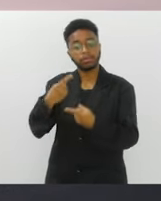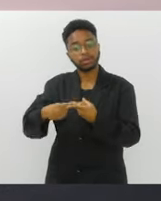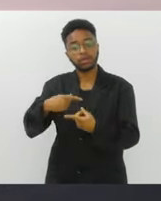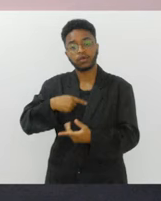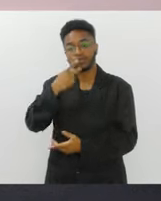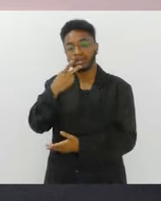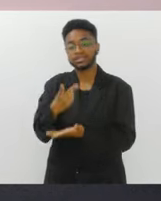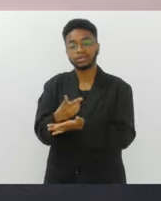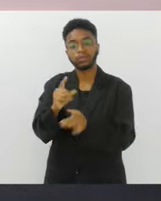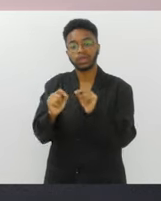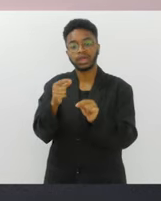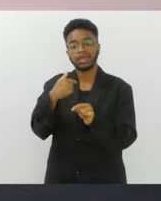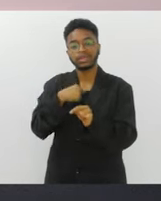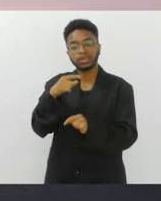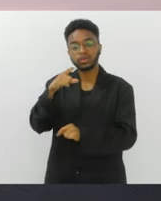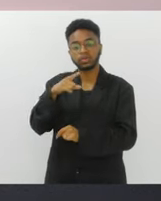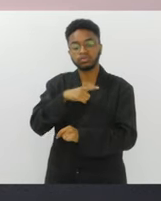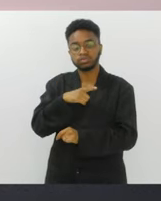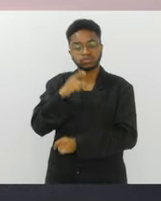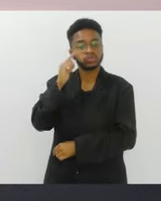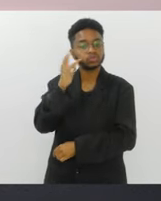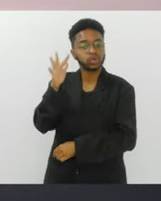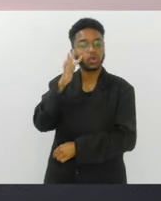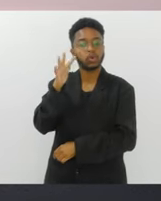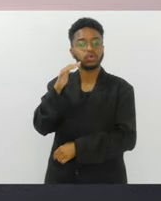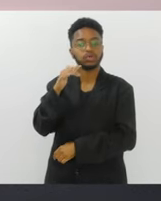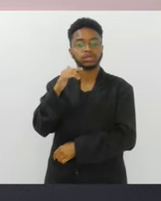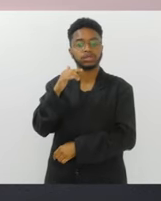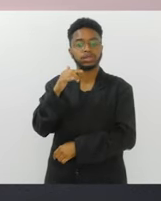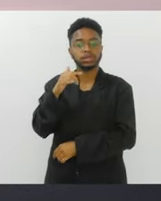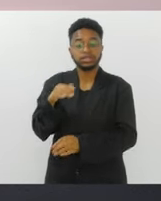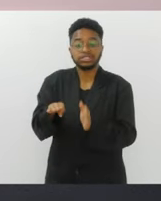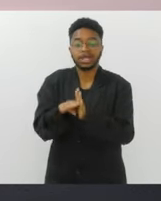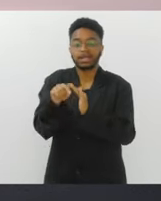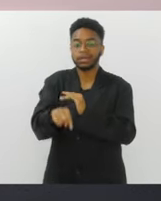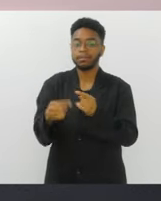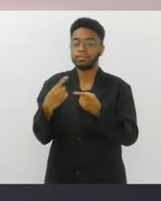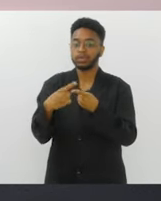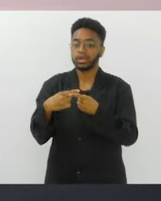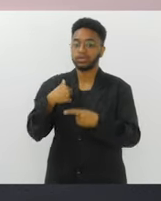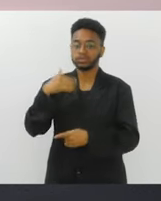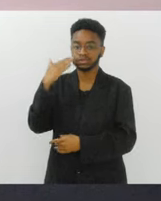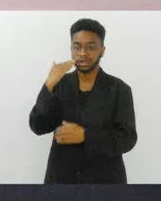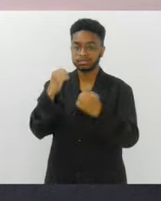tinha um sonho de chegar até aqui, porque eu sei que as audiências públicas